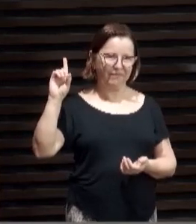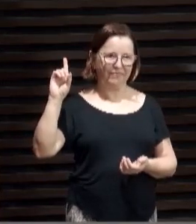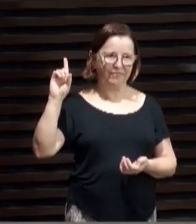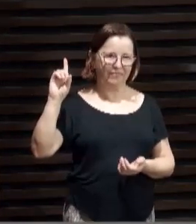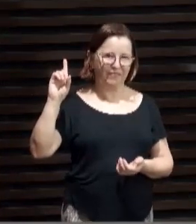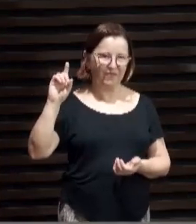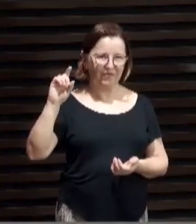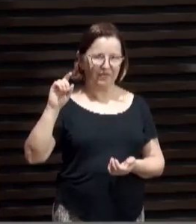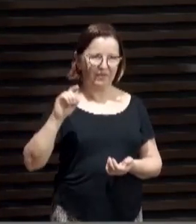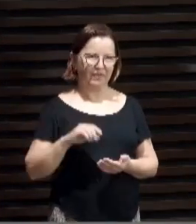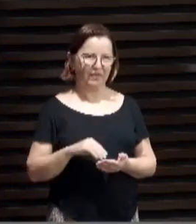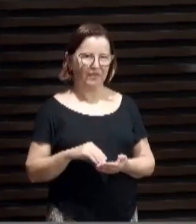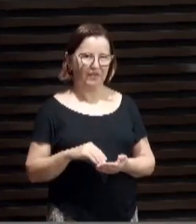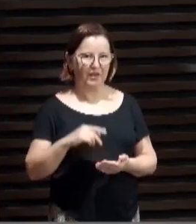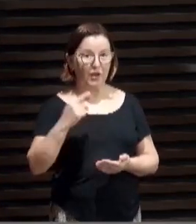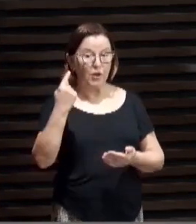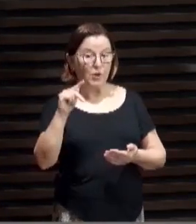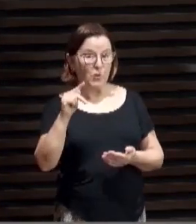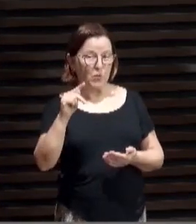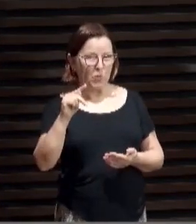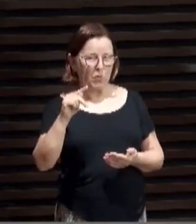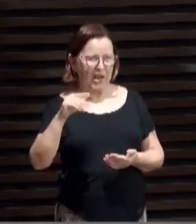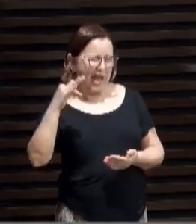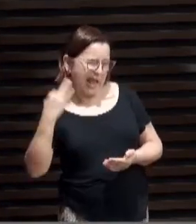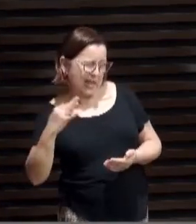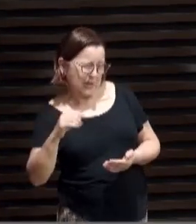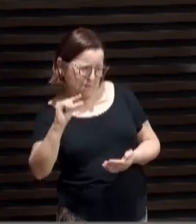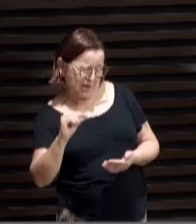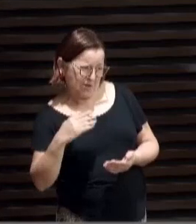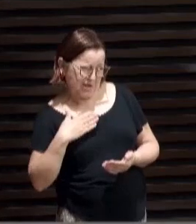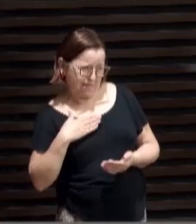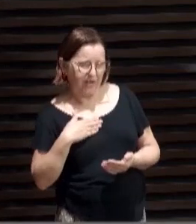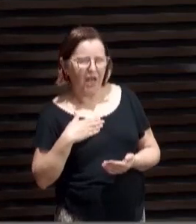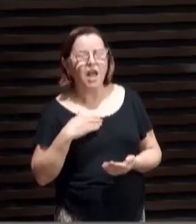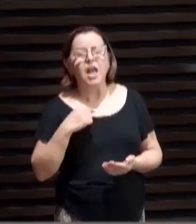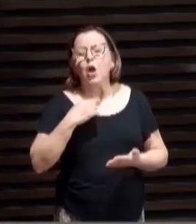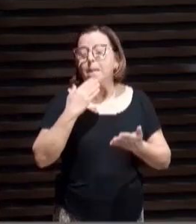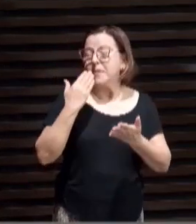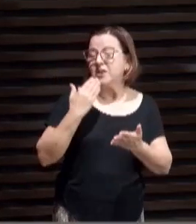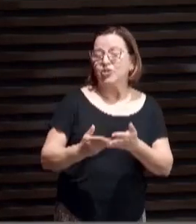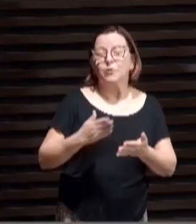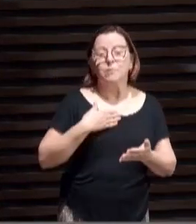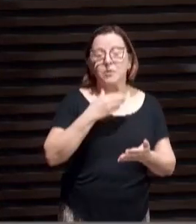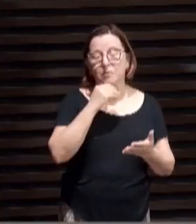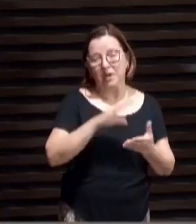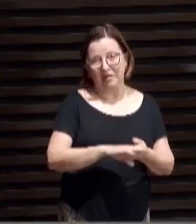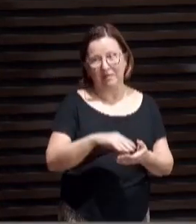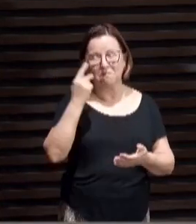A sua dor é menor do que a minha. Eu perdi meu marido para um outro homem.